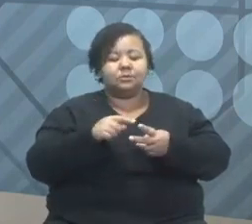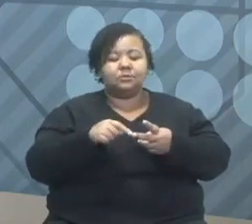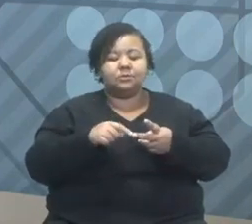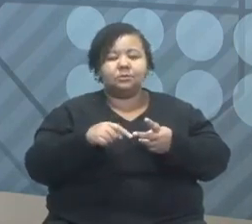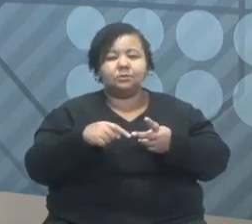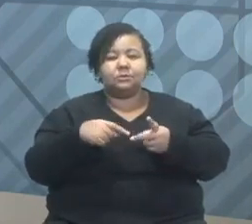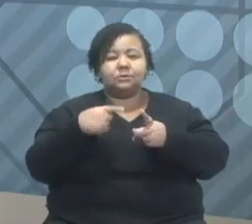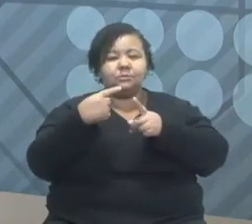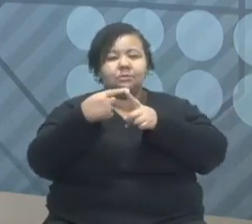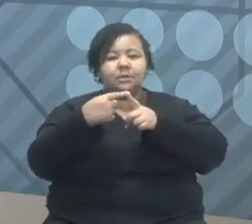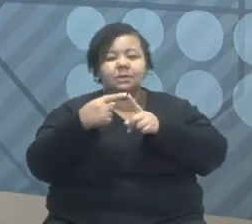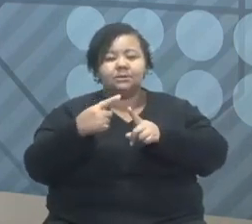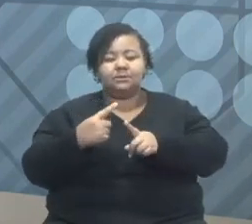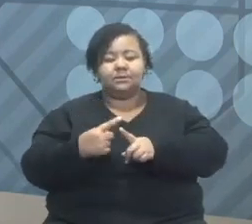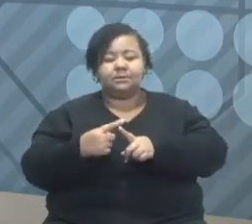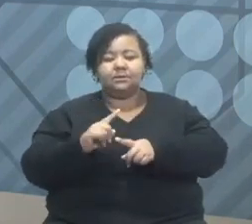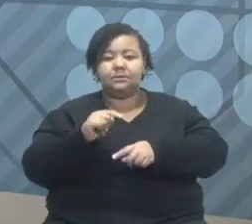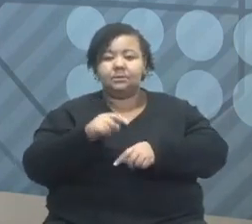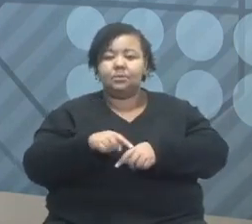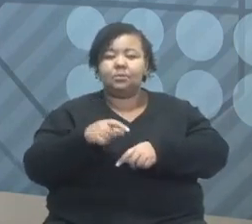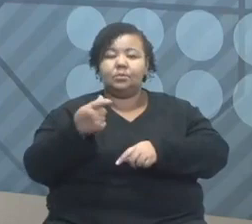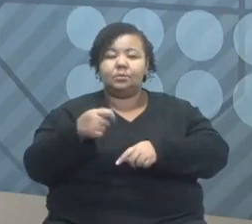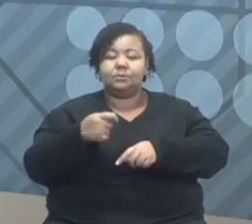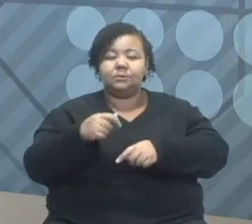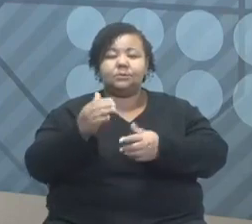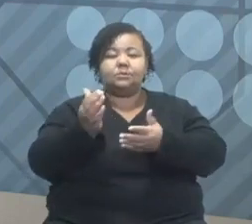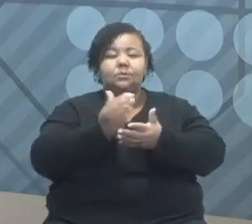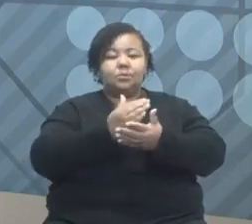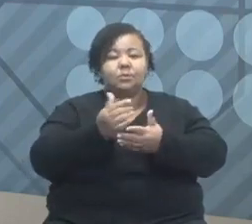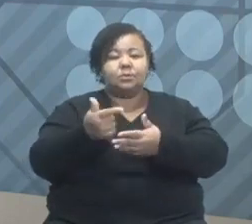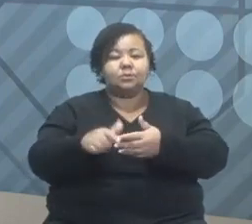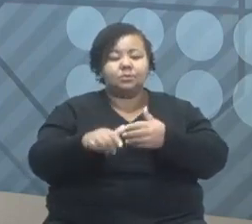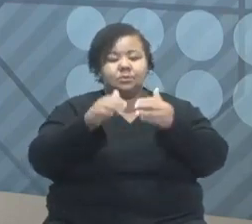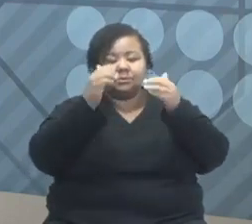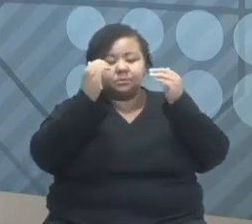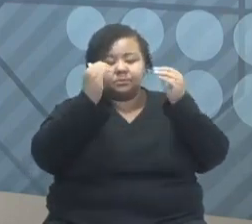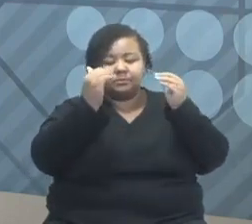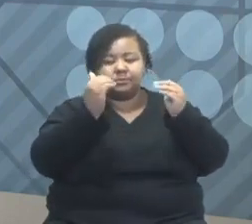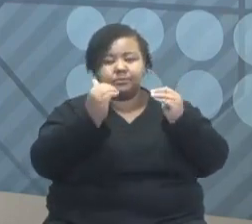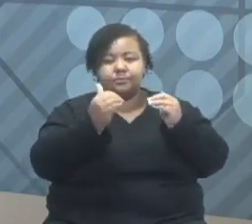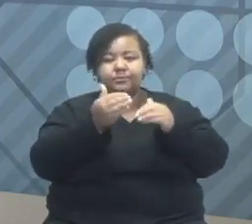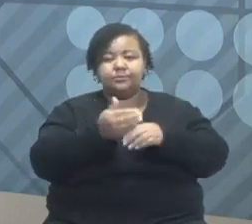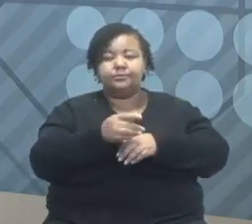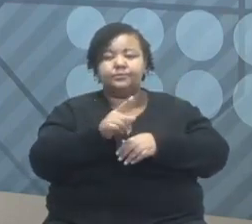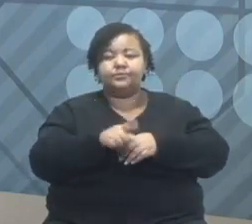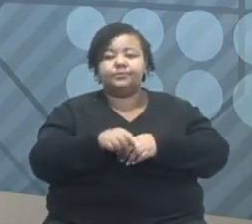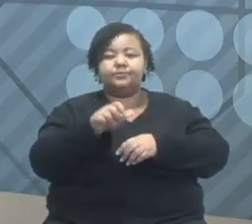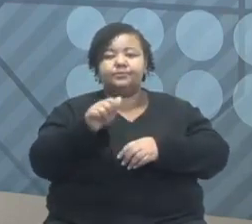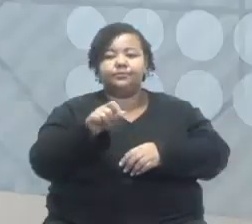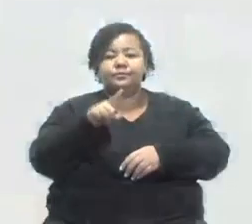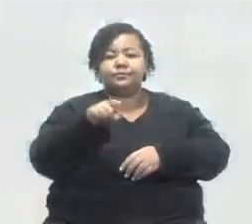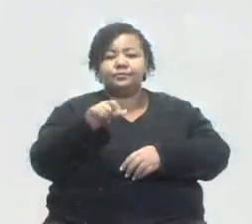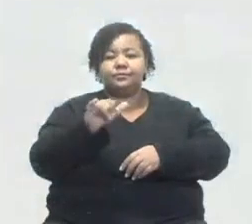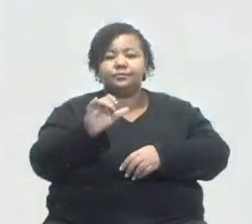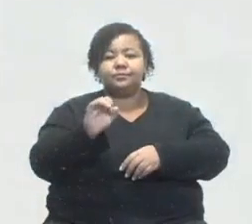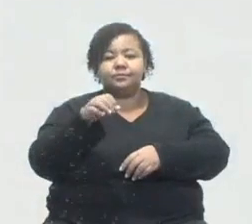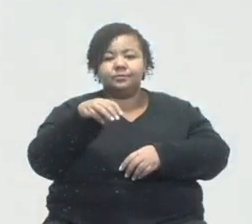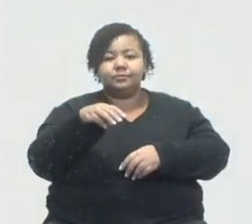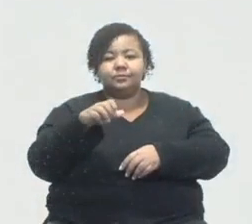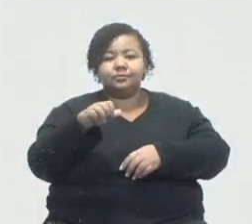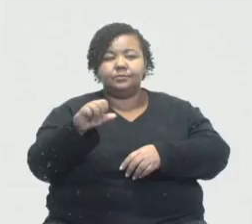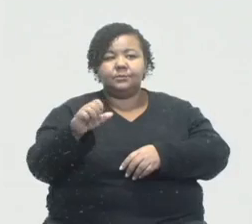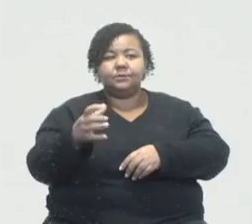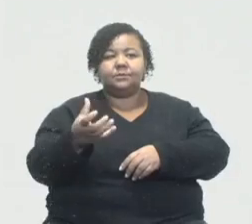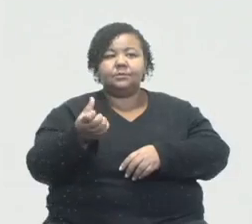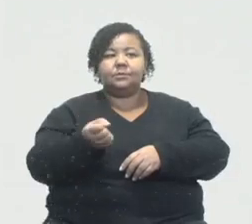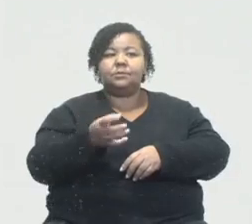operações. É necessário que sejam satisfeitas algumas propriedades, alguns axiomas. Vamos conhecê-los?